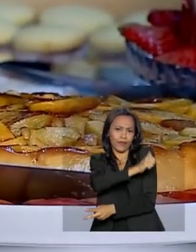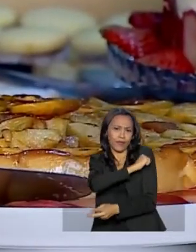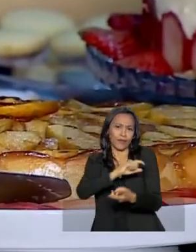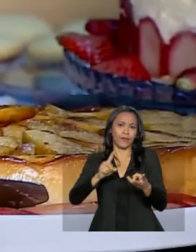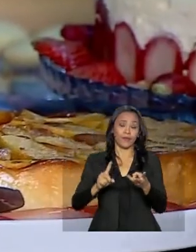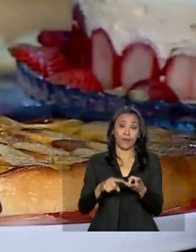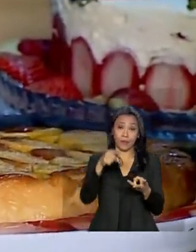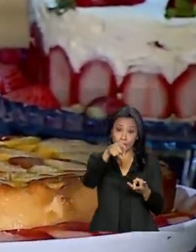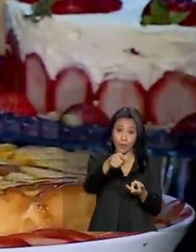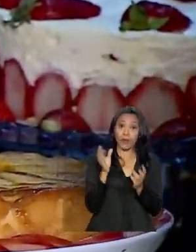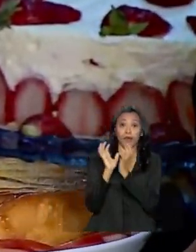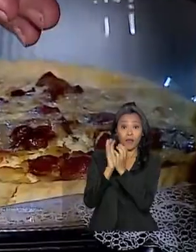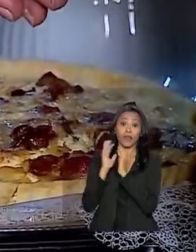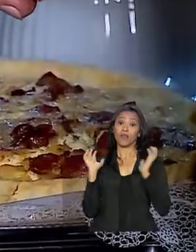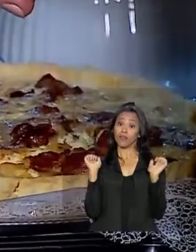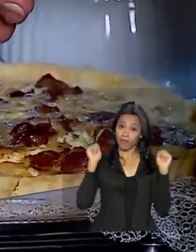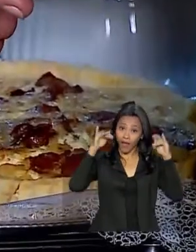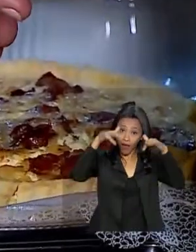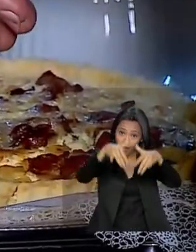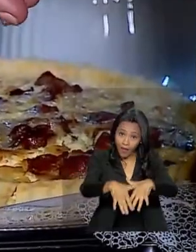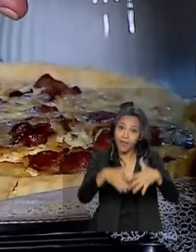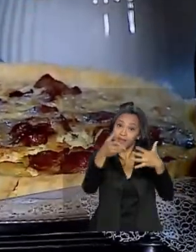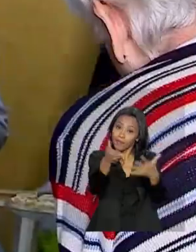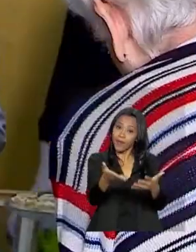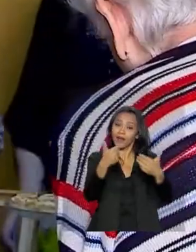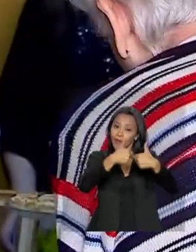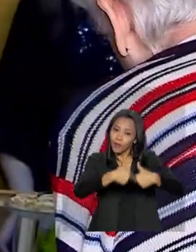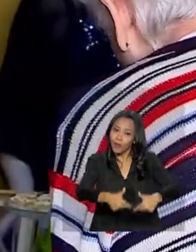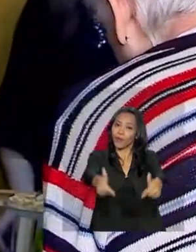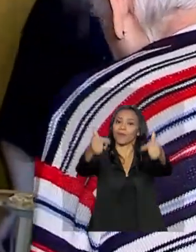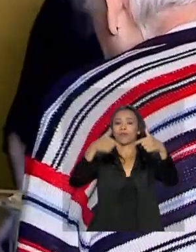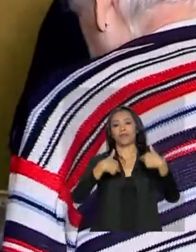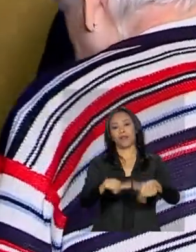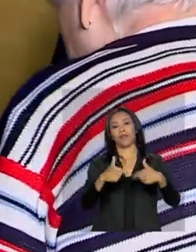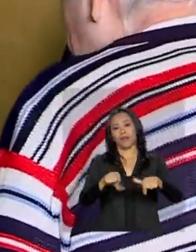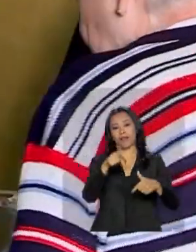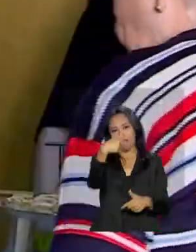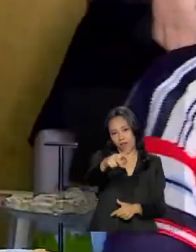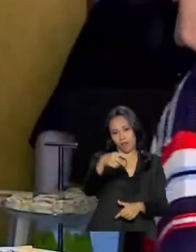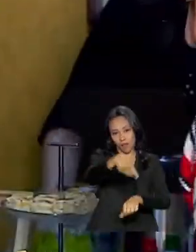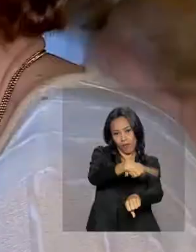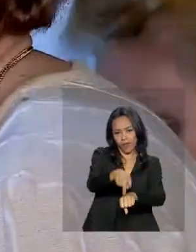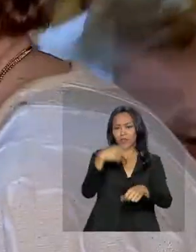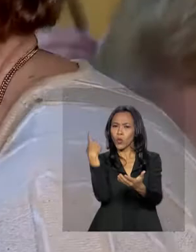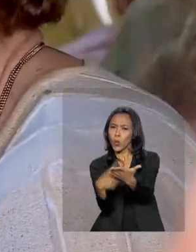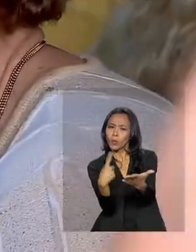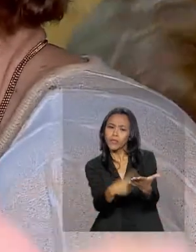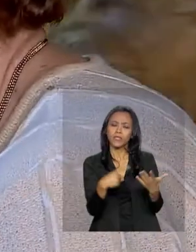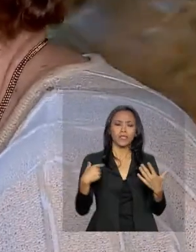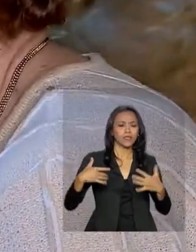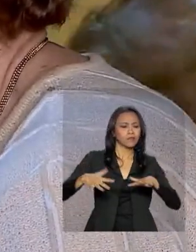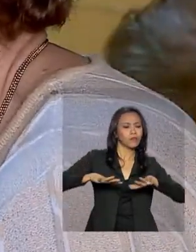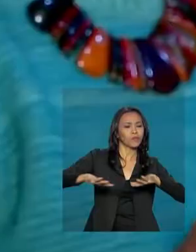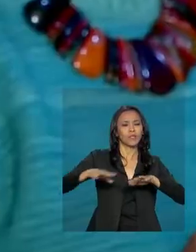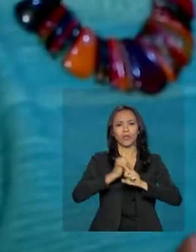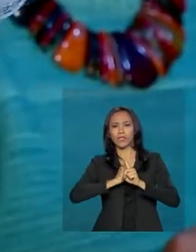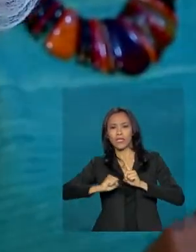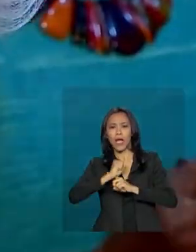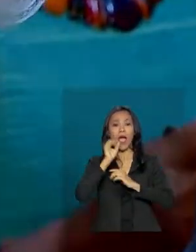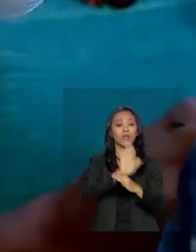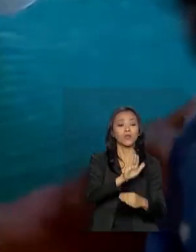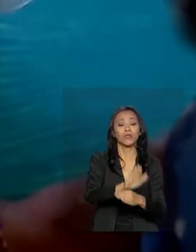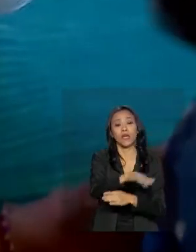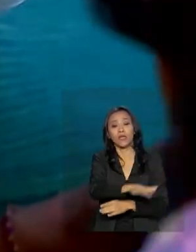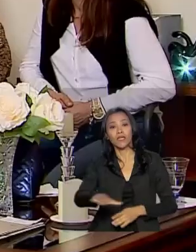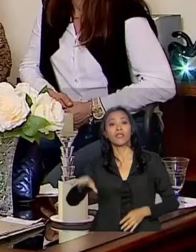Brasil para construir uma nova história no país vizinho. Nos encontros, elas combinam ações sociais para ajudar crianças e